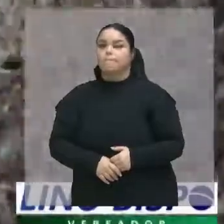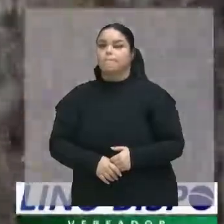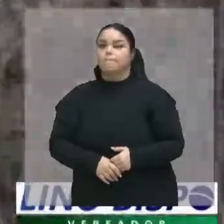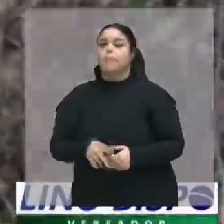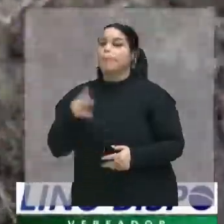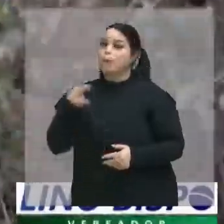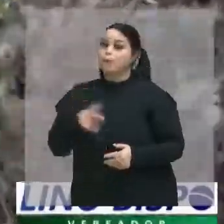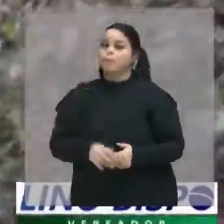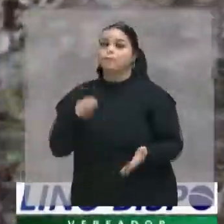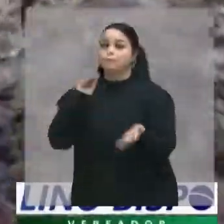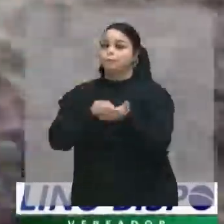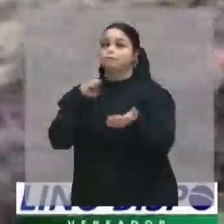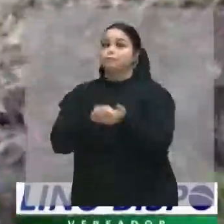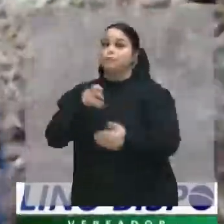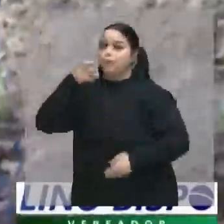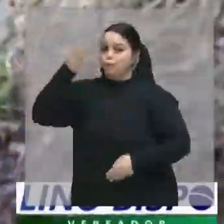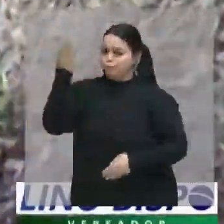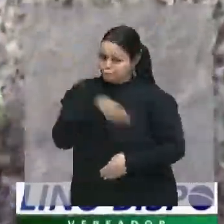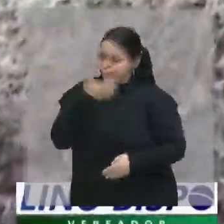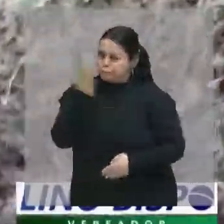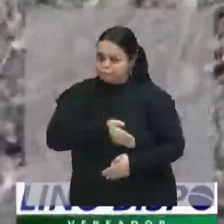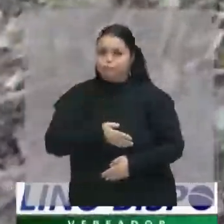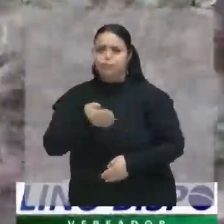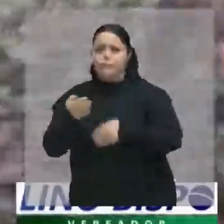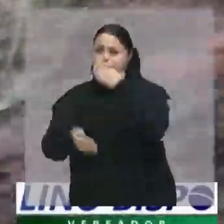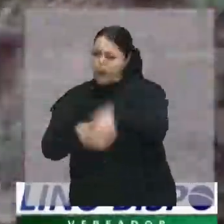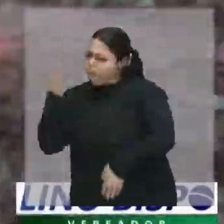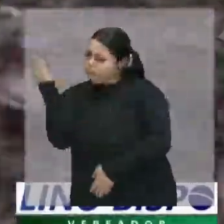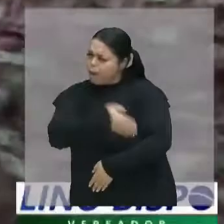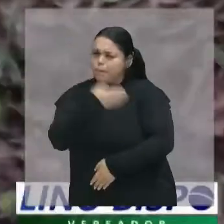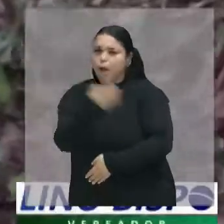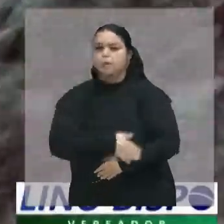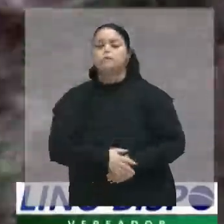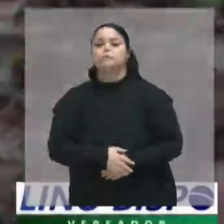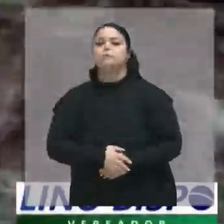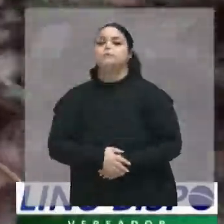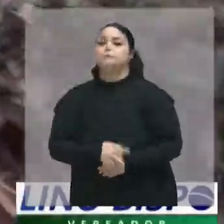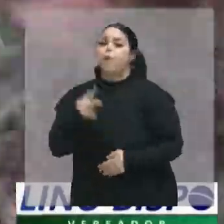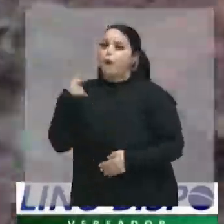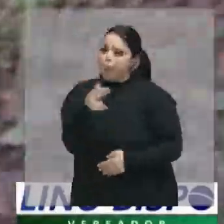É, ali faltou o facão, né? Pra dar uma cortada no cipós ali.